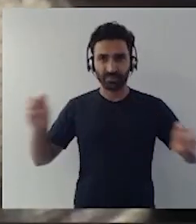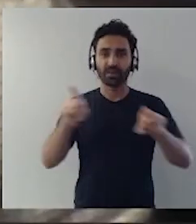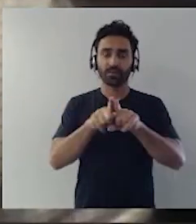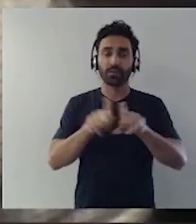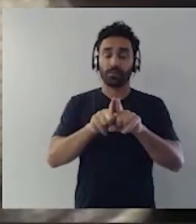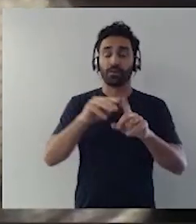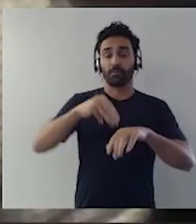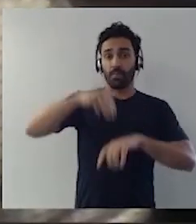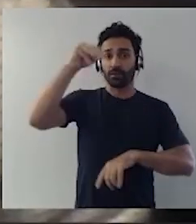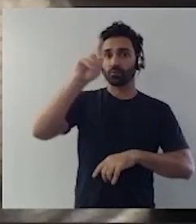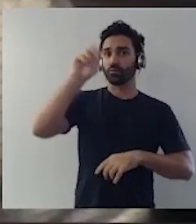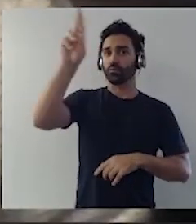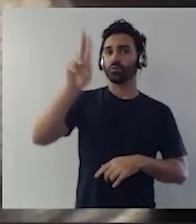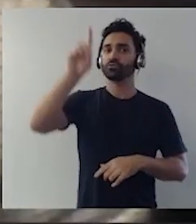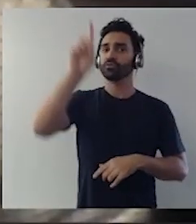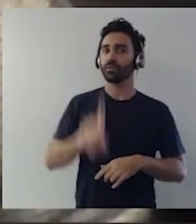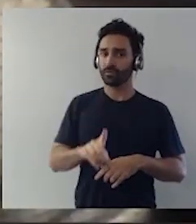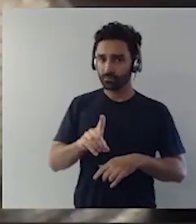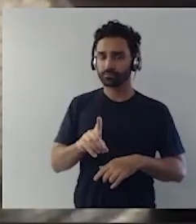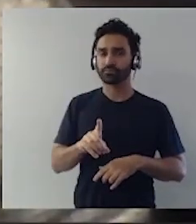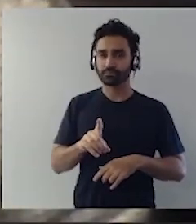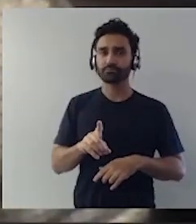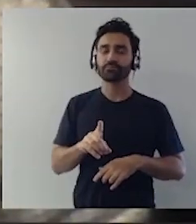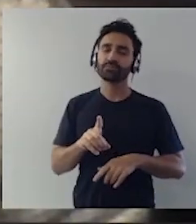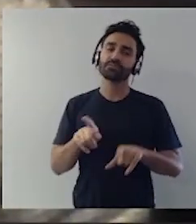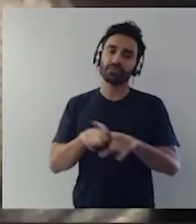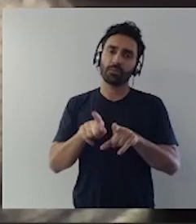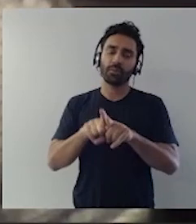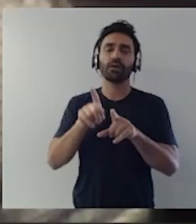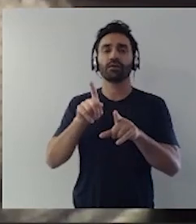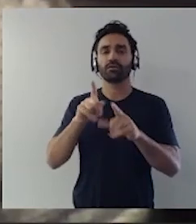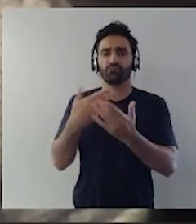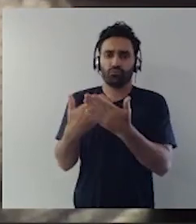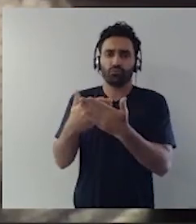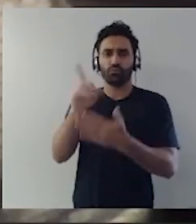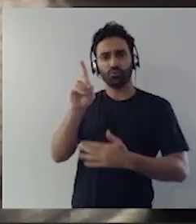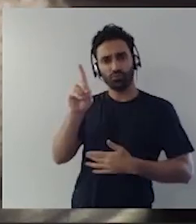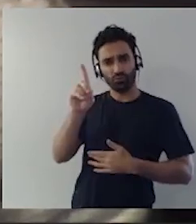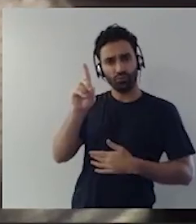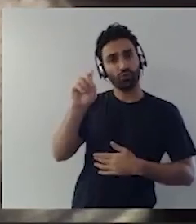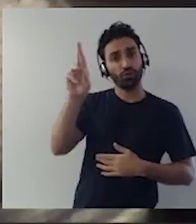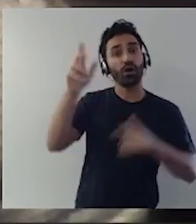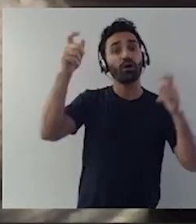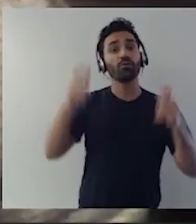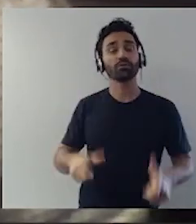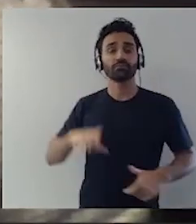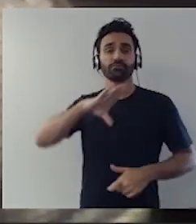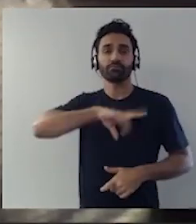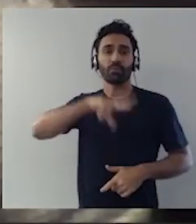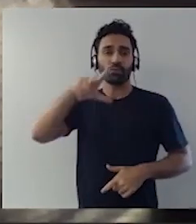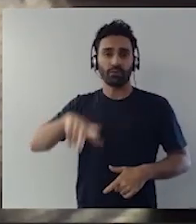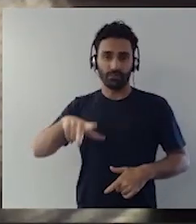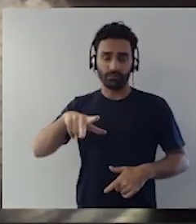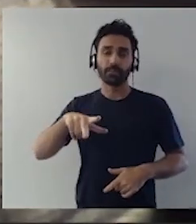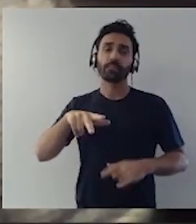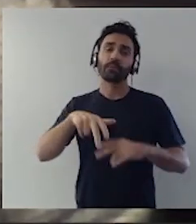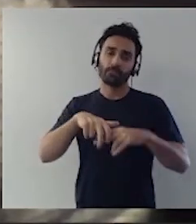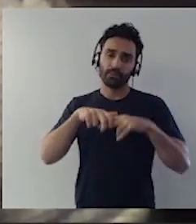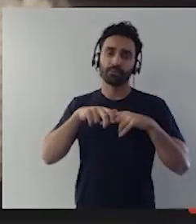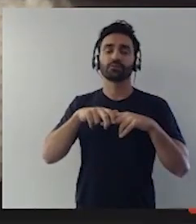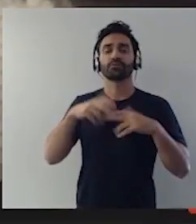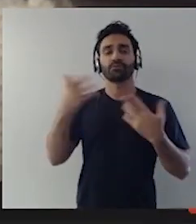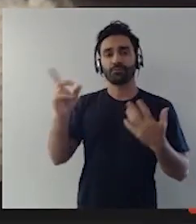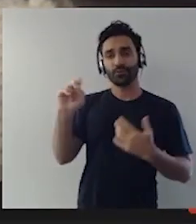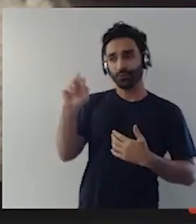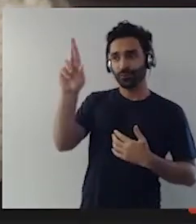em Direito, com estágio de doutoramento de sanduíche junto à Universidade de Lisboa, Portugal. Então, doutor Sérgio,